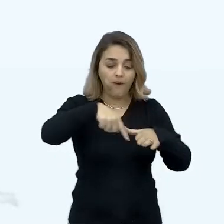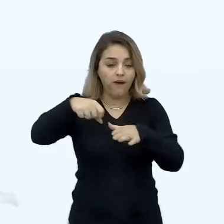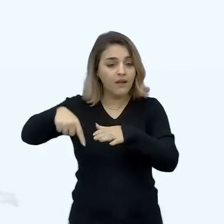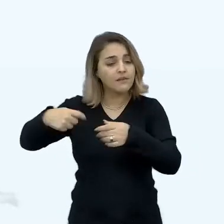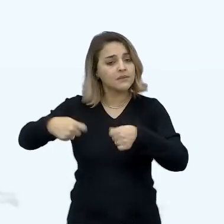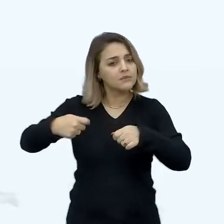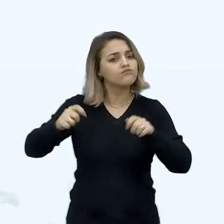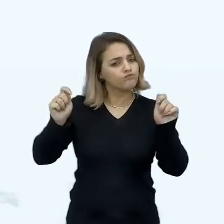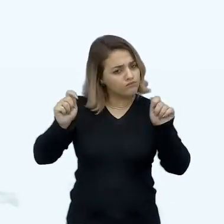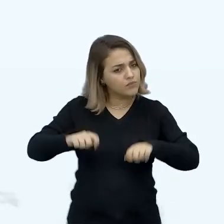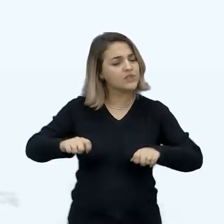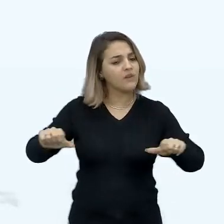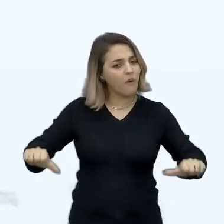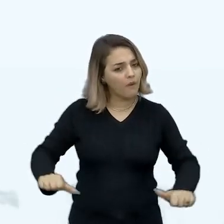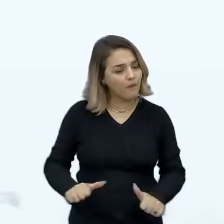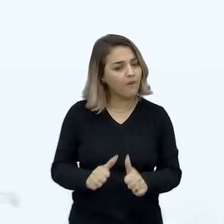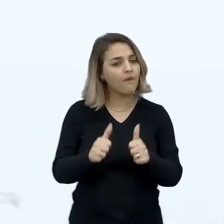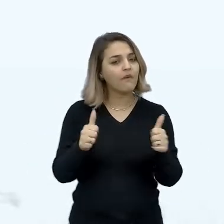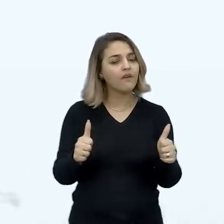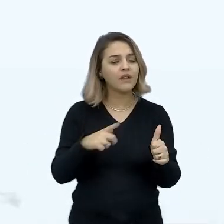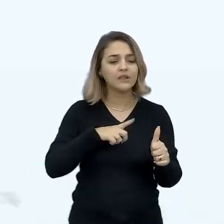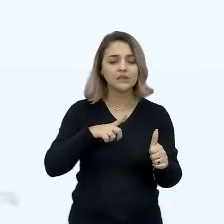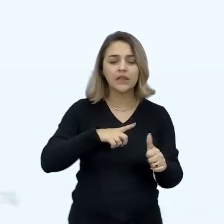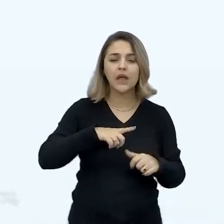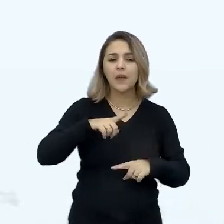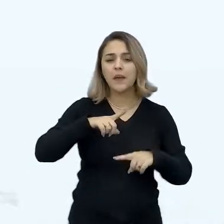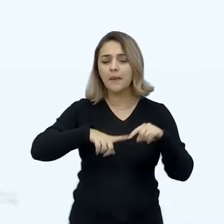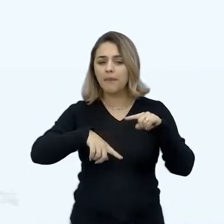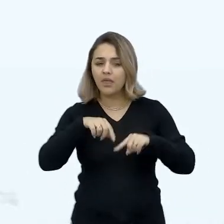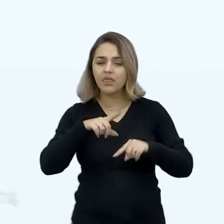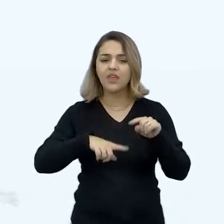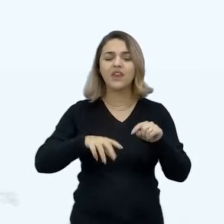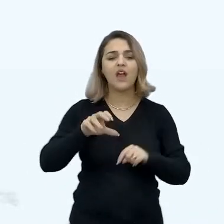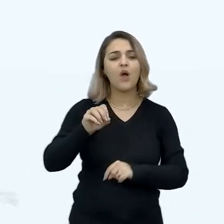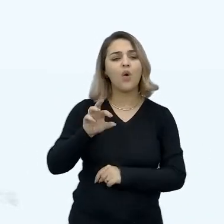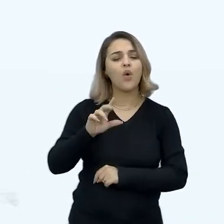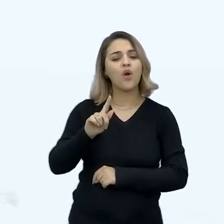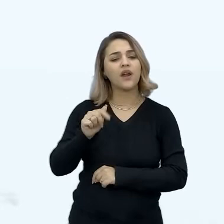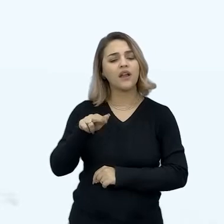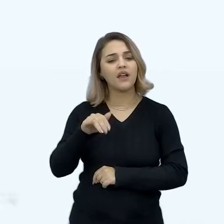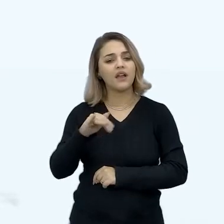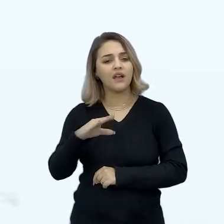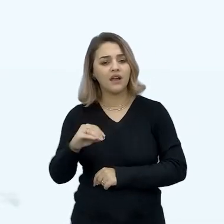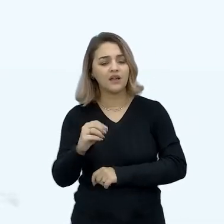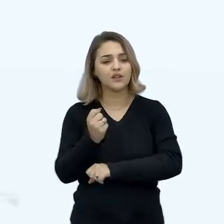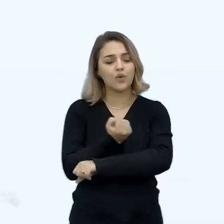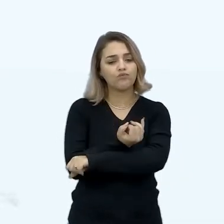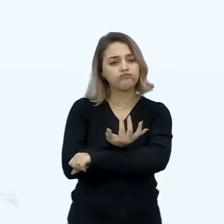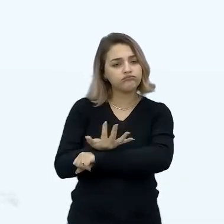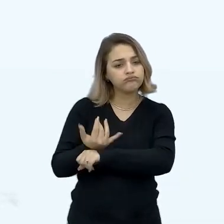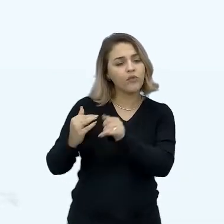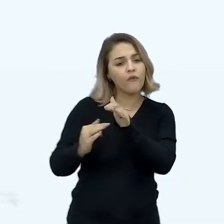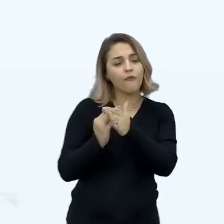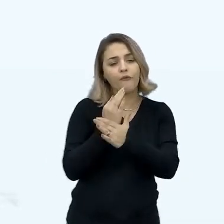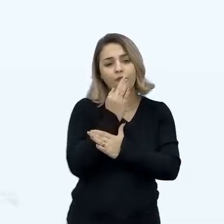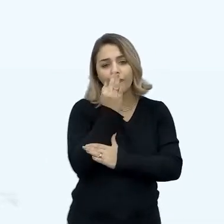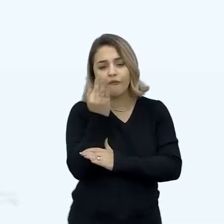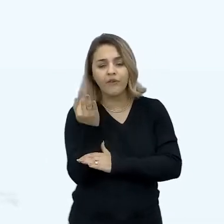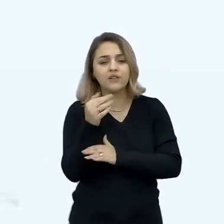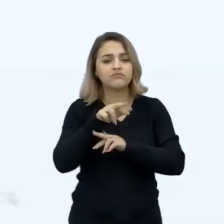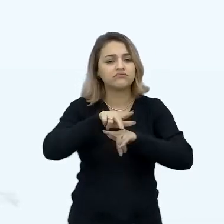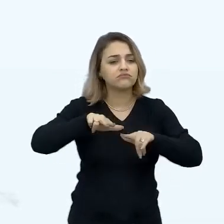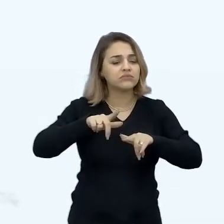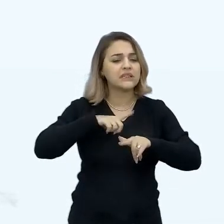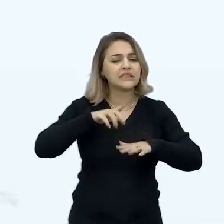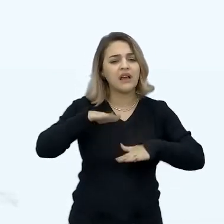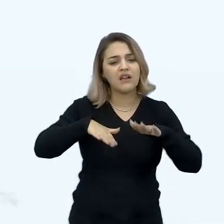daí. Principalmente com o manejo de matéria orgânica, manejo de plantas em cima das espécies, daí você usar, em alguns casos, uma